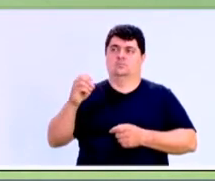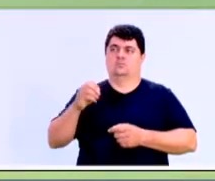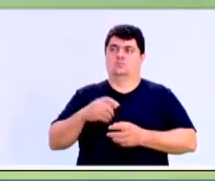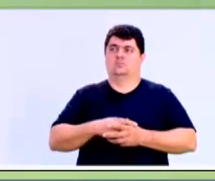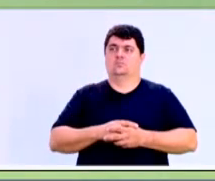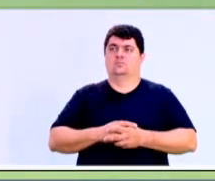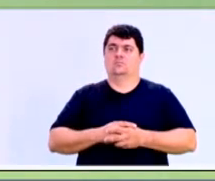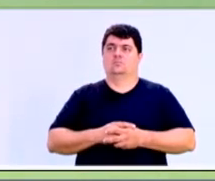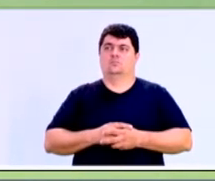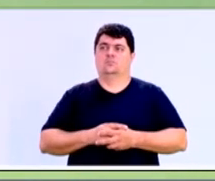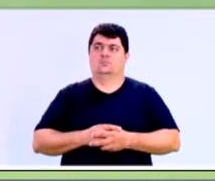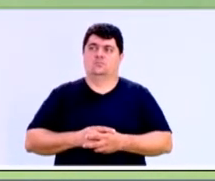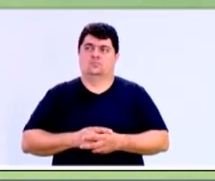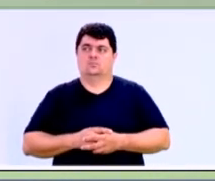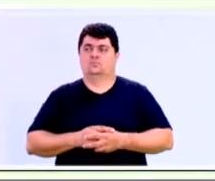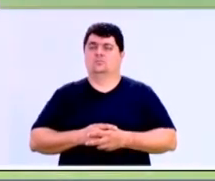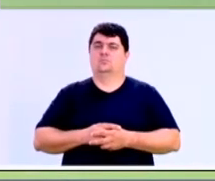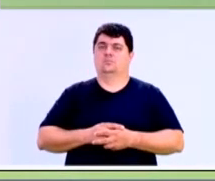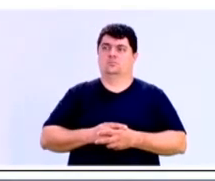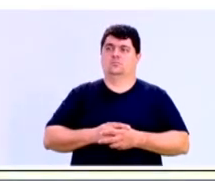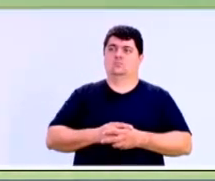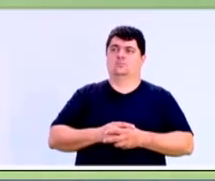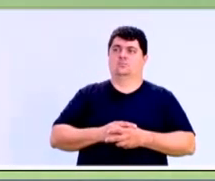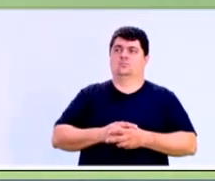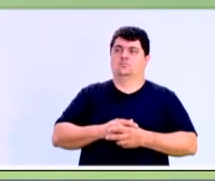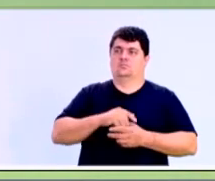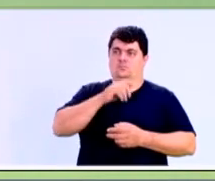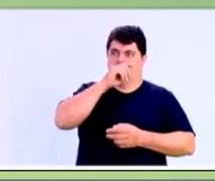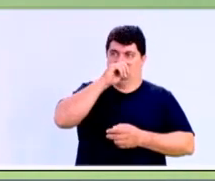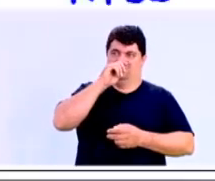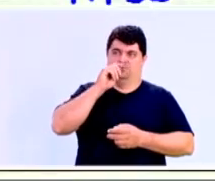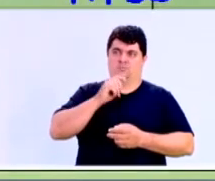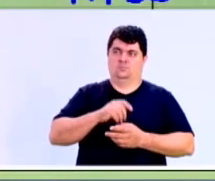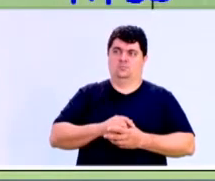Olha ele aqui, ó. Correto? 7.500.